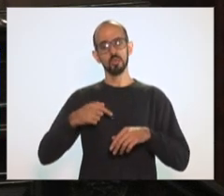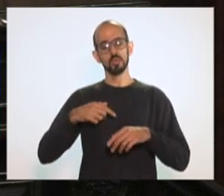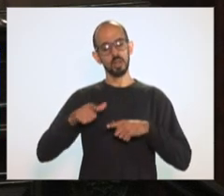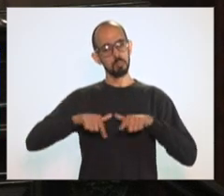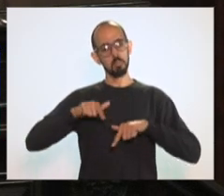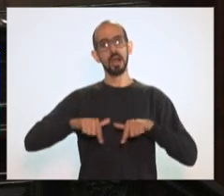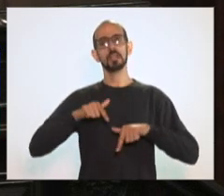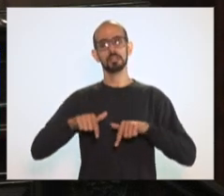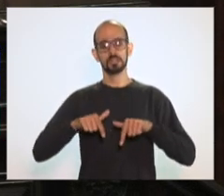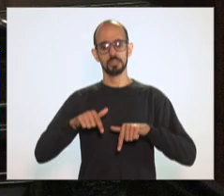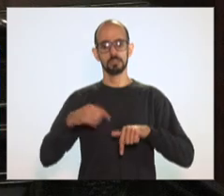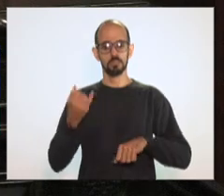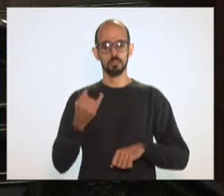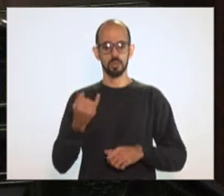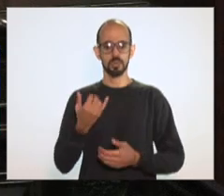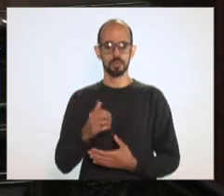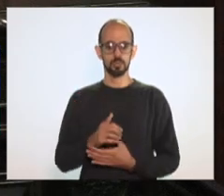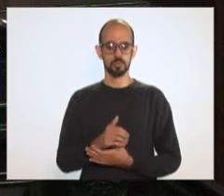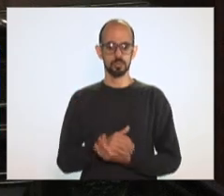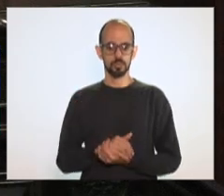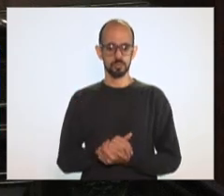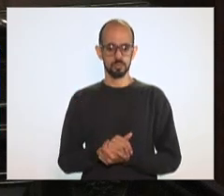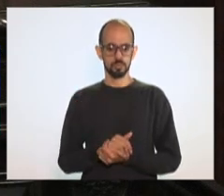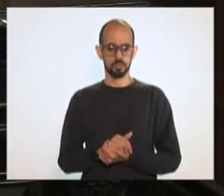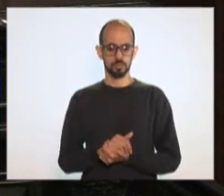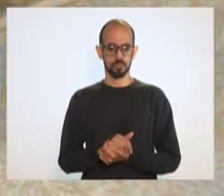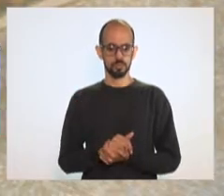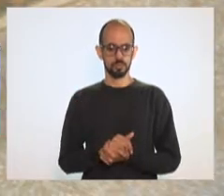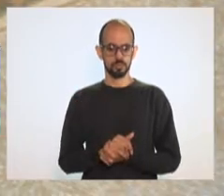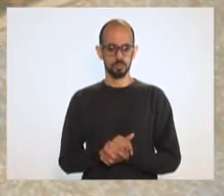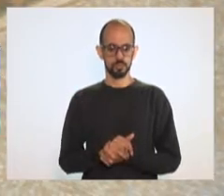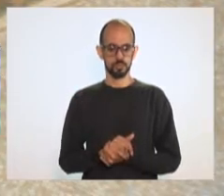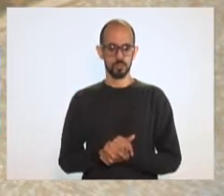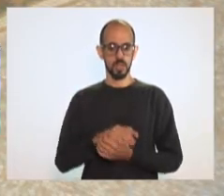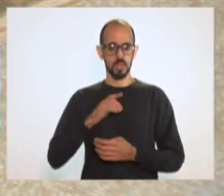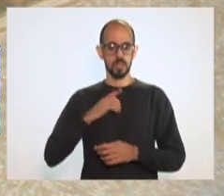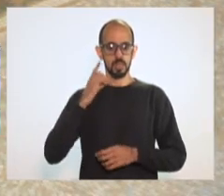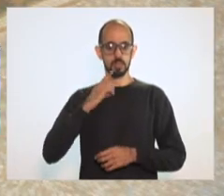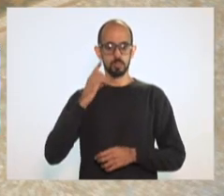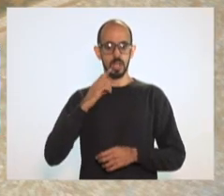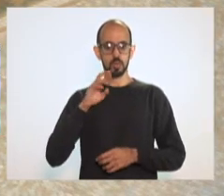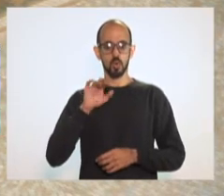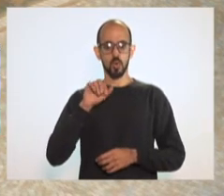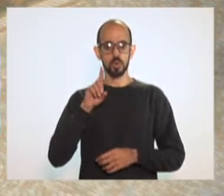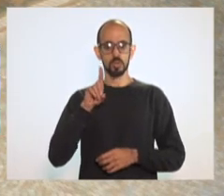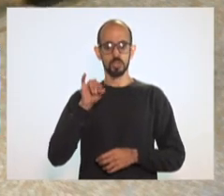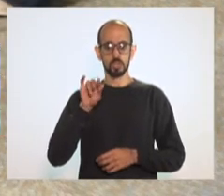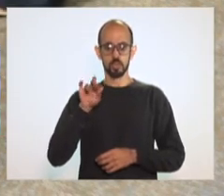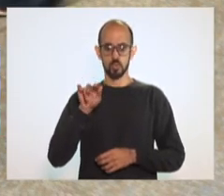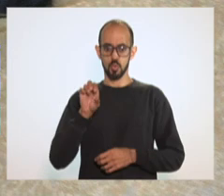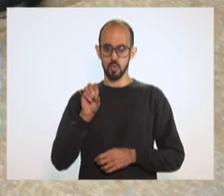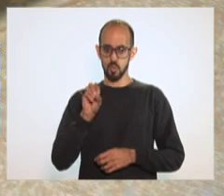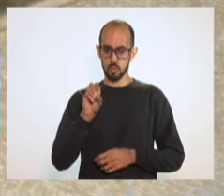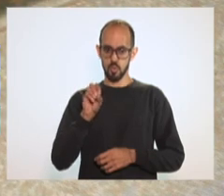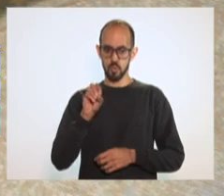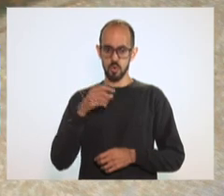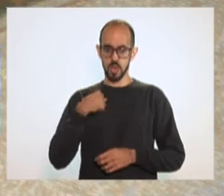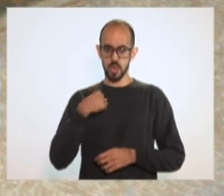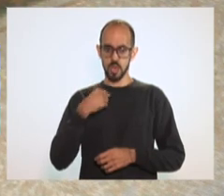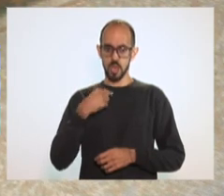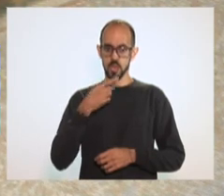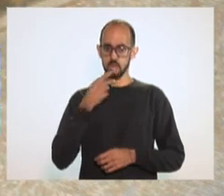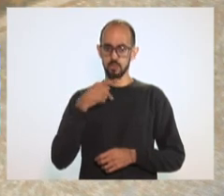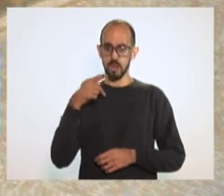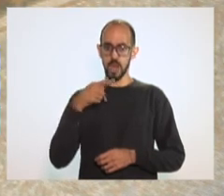é uma parte, pois não, deputado. Deputado Rodrigo Amorim, eu não vou falar de governo